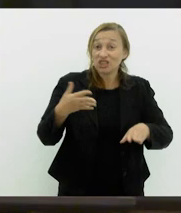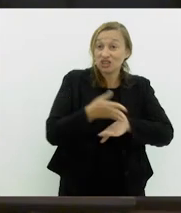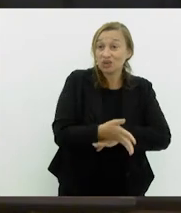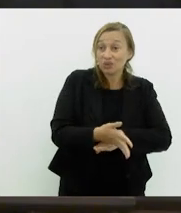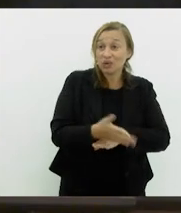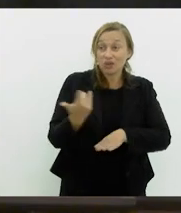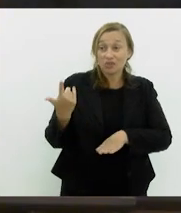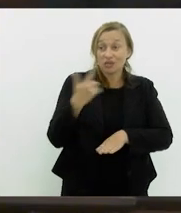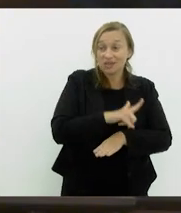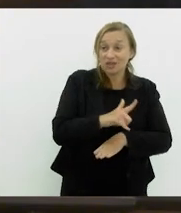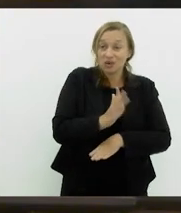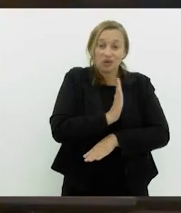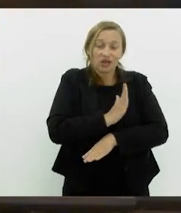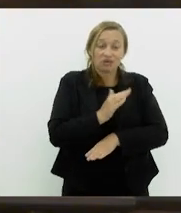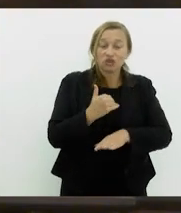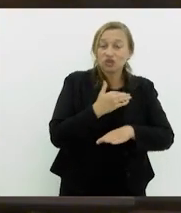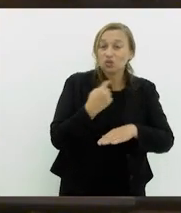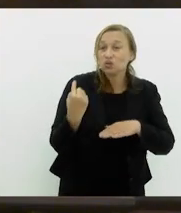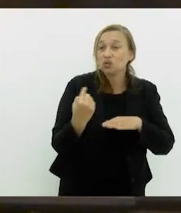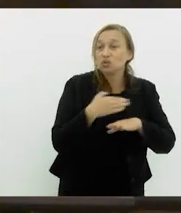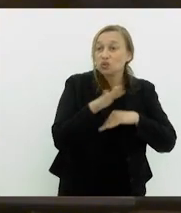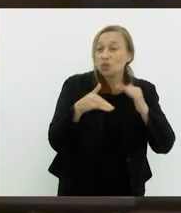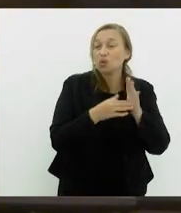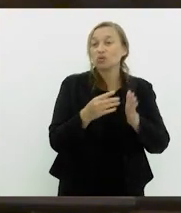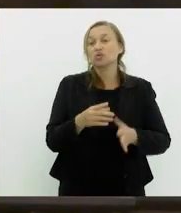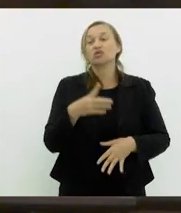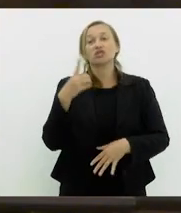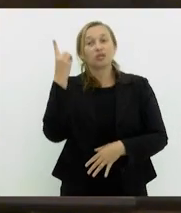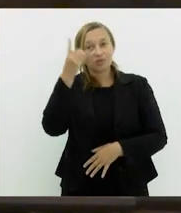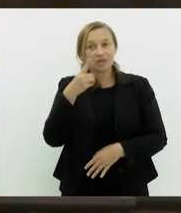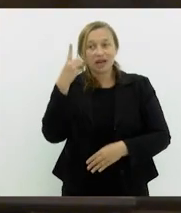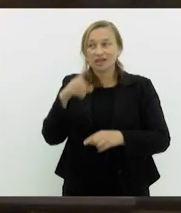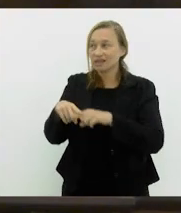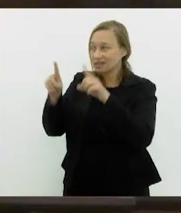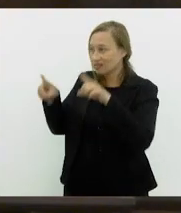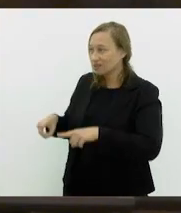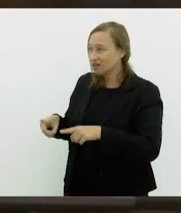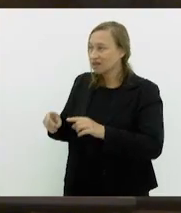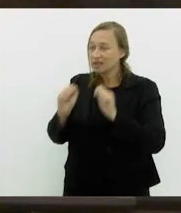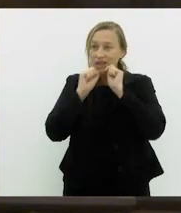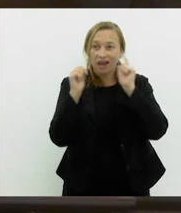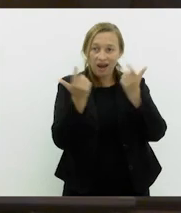coração de todos os deputados e servidores da Assembleia Legislativa.